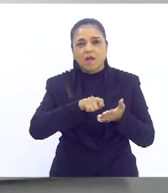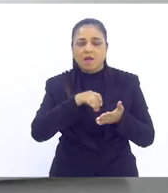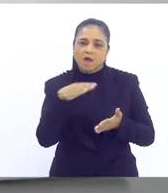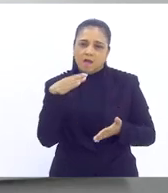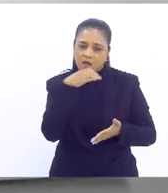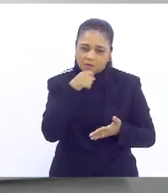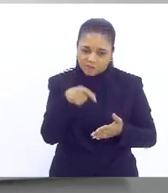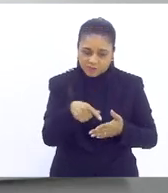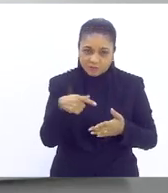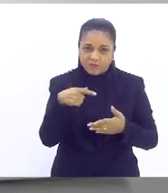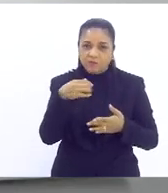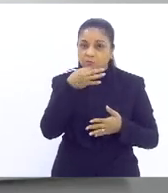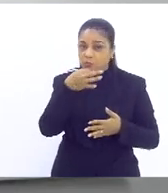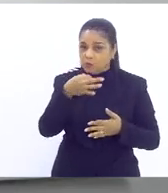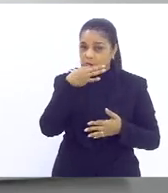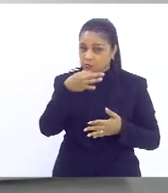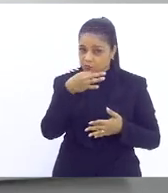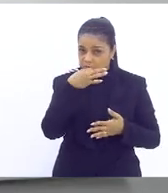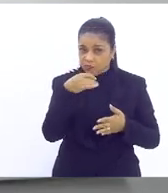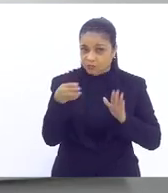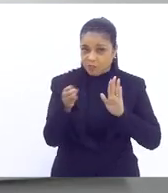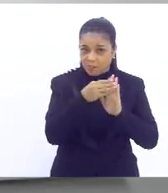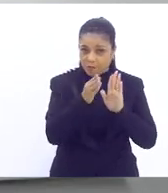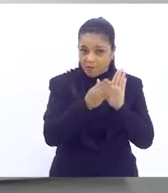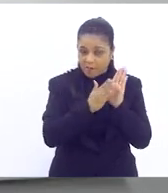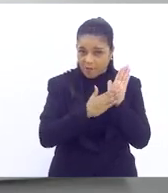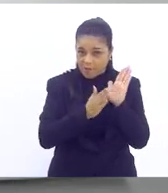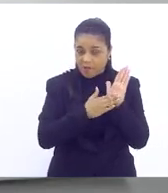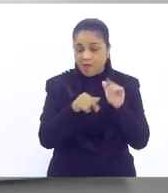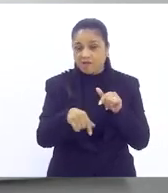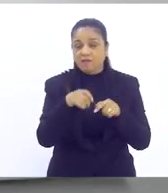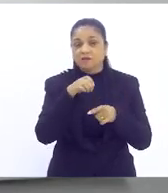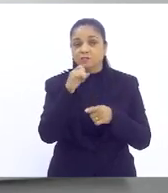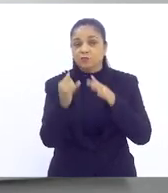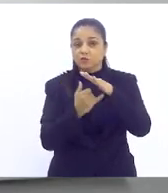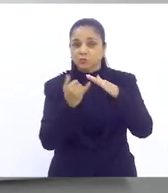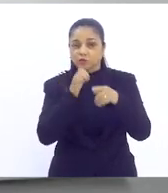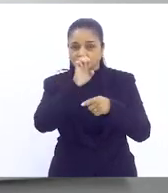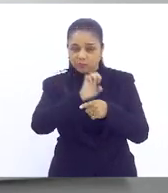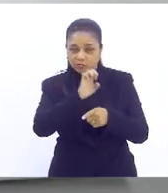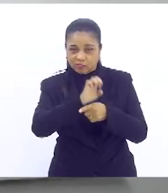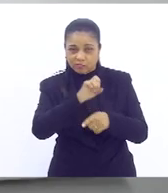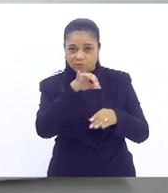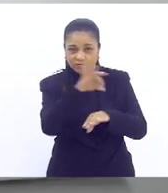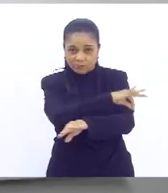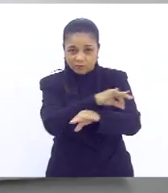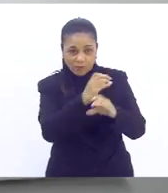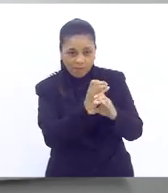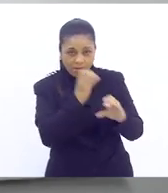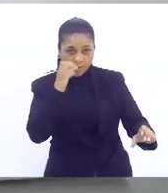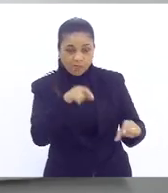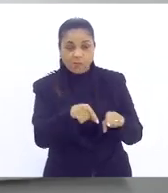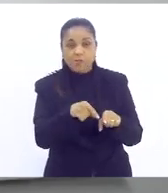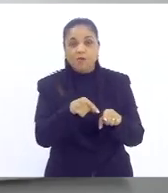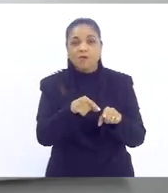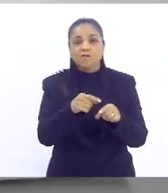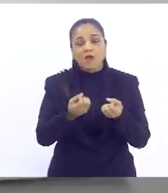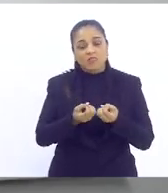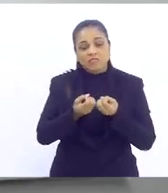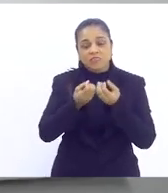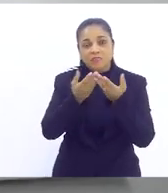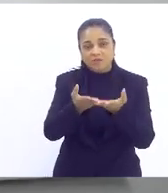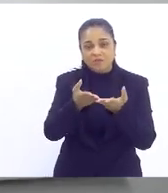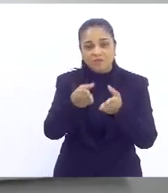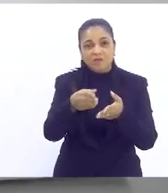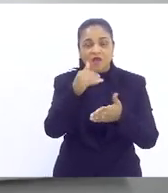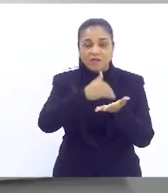próprias sugestões já apresentadas um Instituto Estadual Engenharia e arquitetura vai devolver